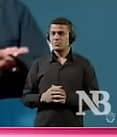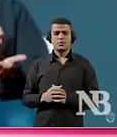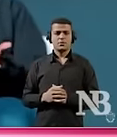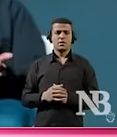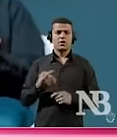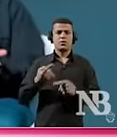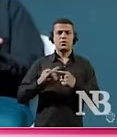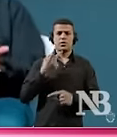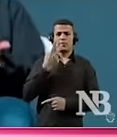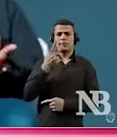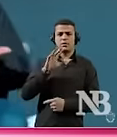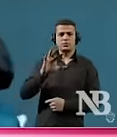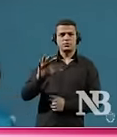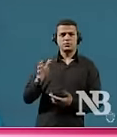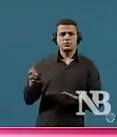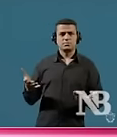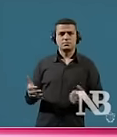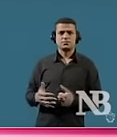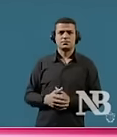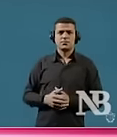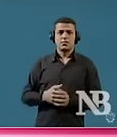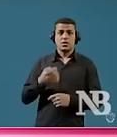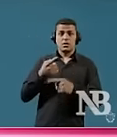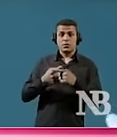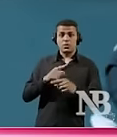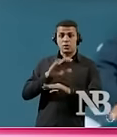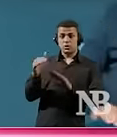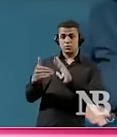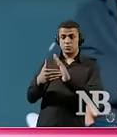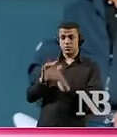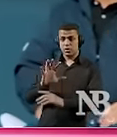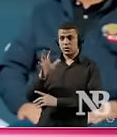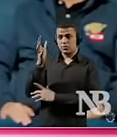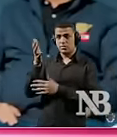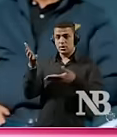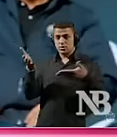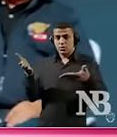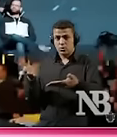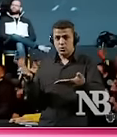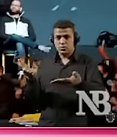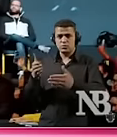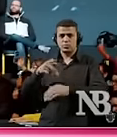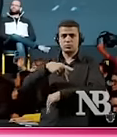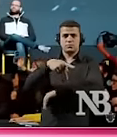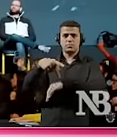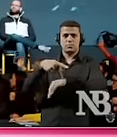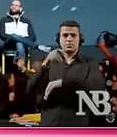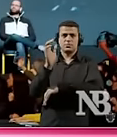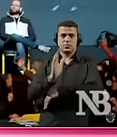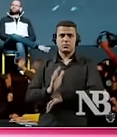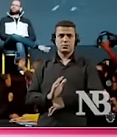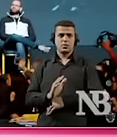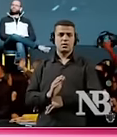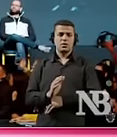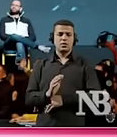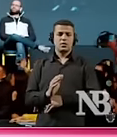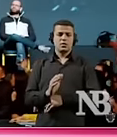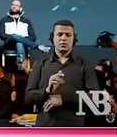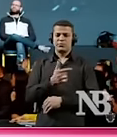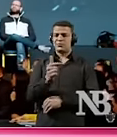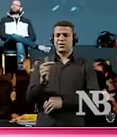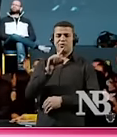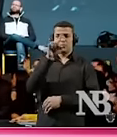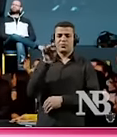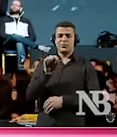E por que que eu digo isso? Porque de tudo o que está acontecendo hoje no nosso país, eu não tenho dúvidas que o